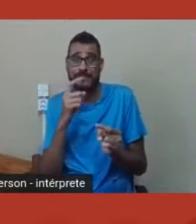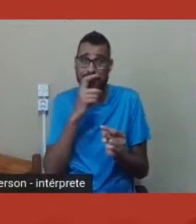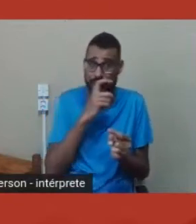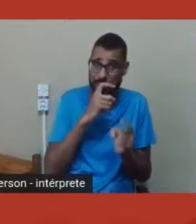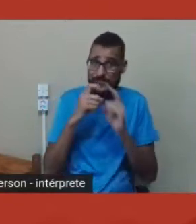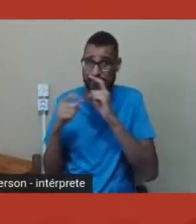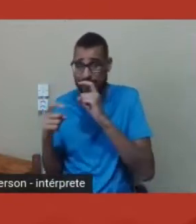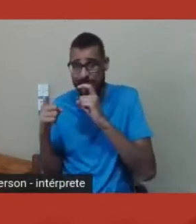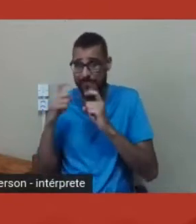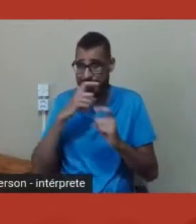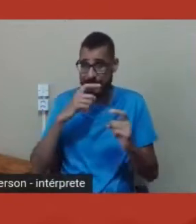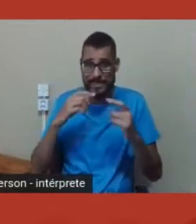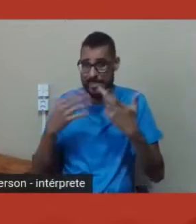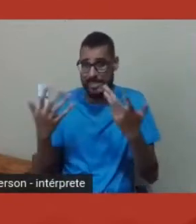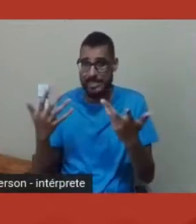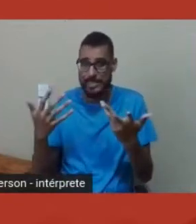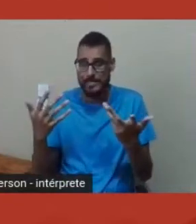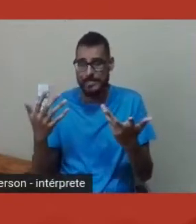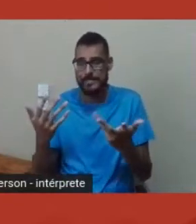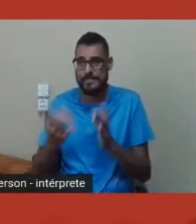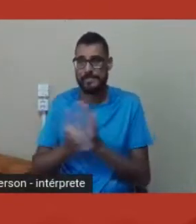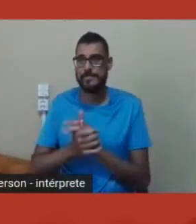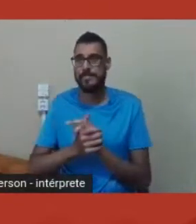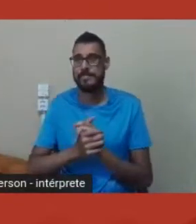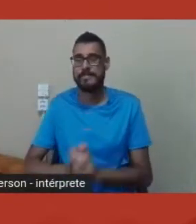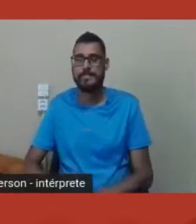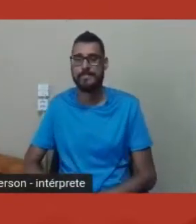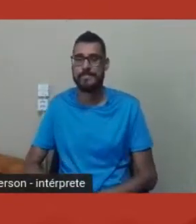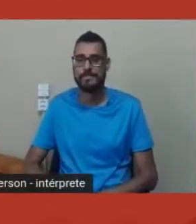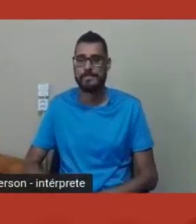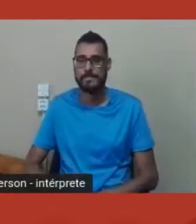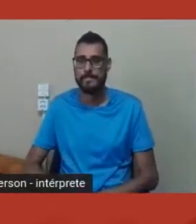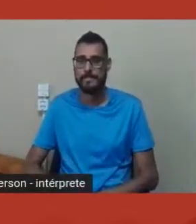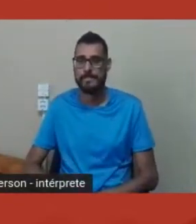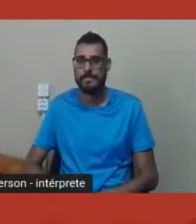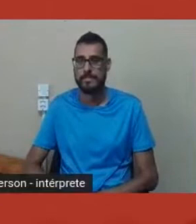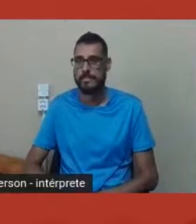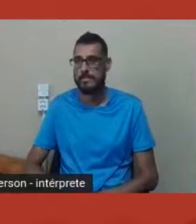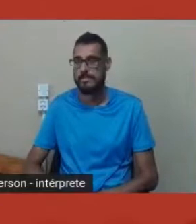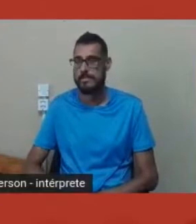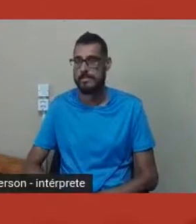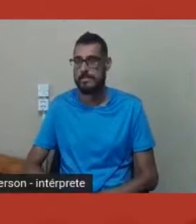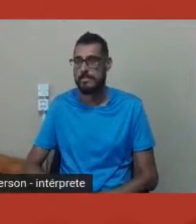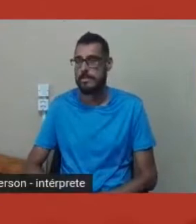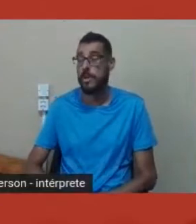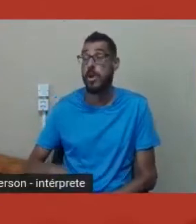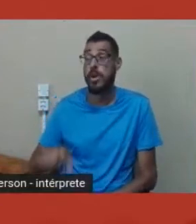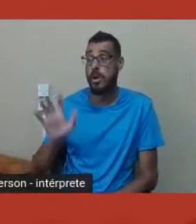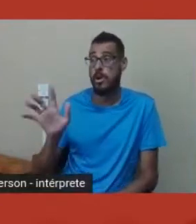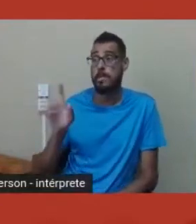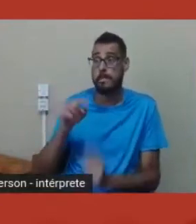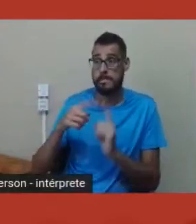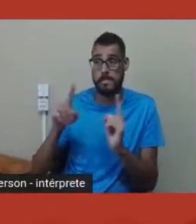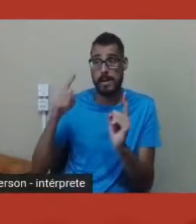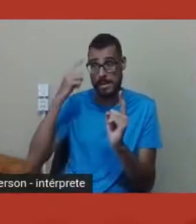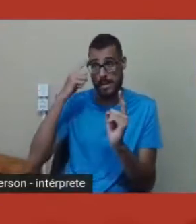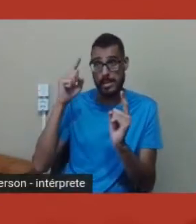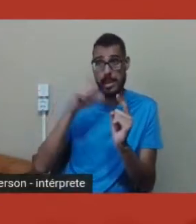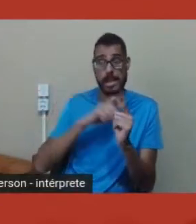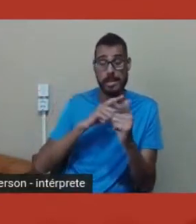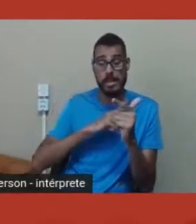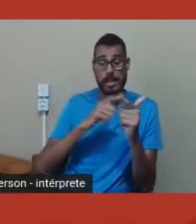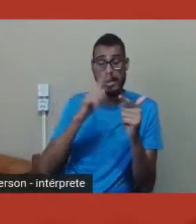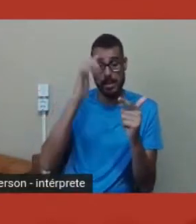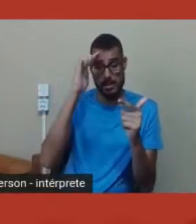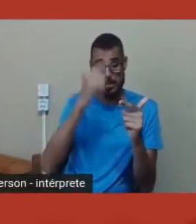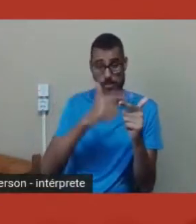E chegando a conclusões absurdas. Mas olha, Anaí, a ideia de dessa situação problema pode ser que seja essa.